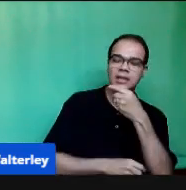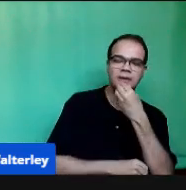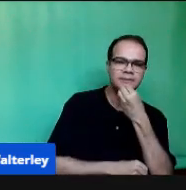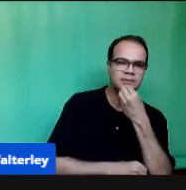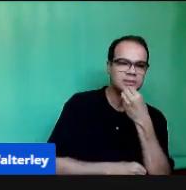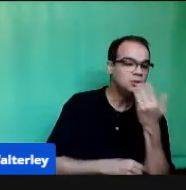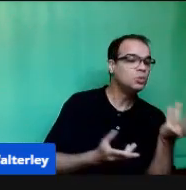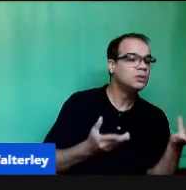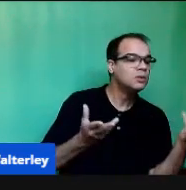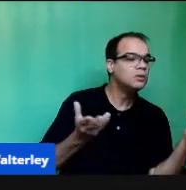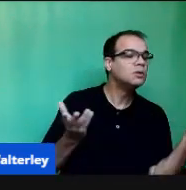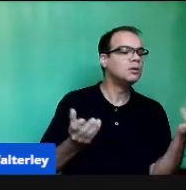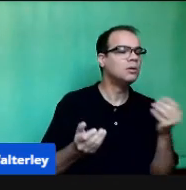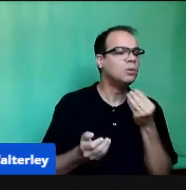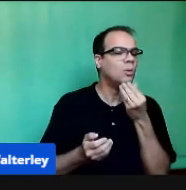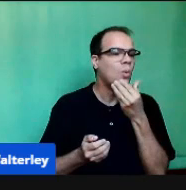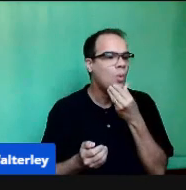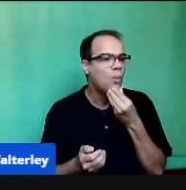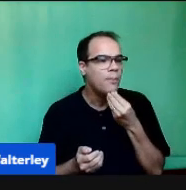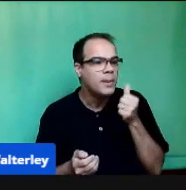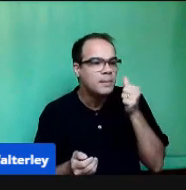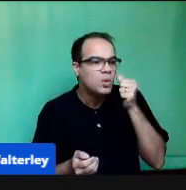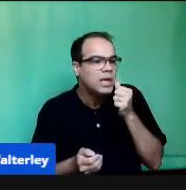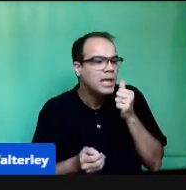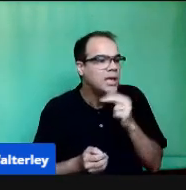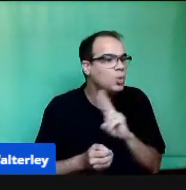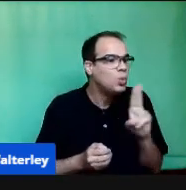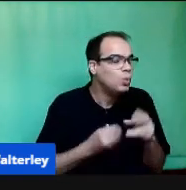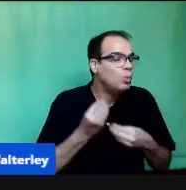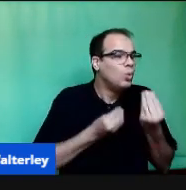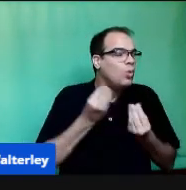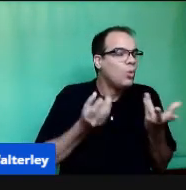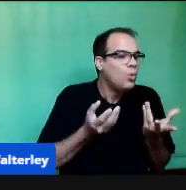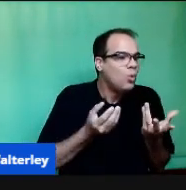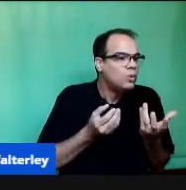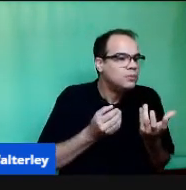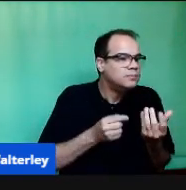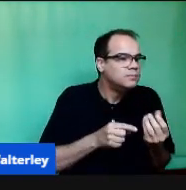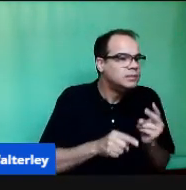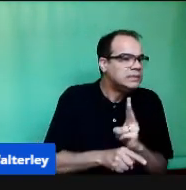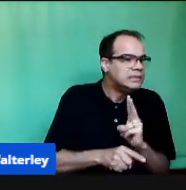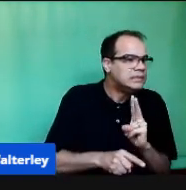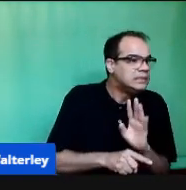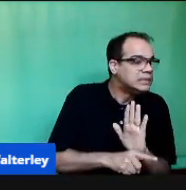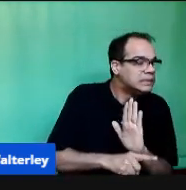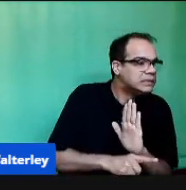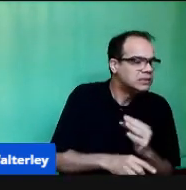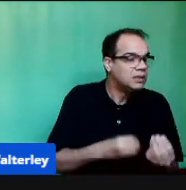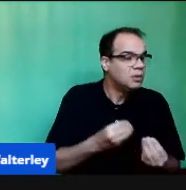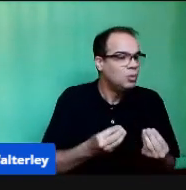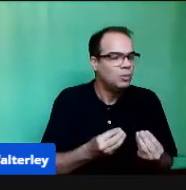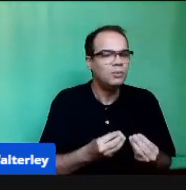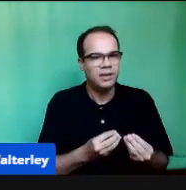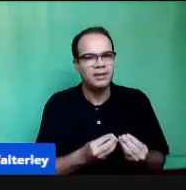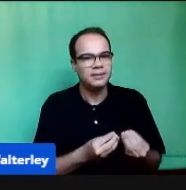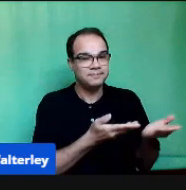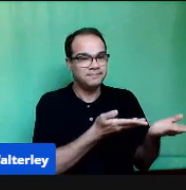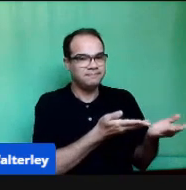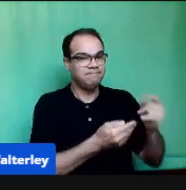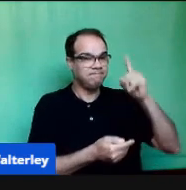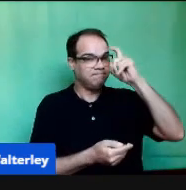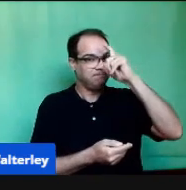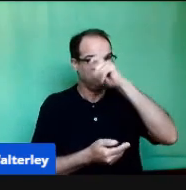não saiba o que a gente tem que fazer, o fundamental é que a gente possa ter a capacidade